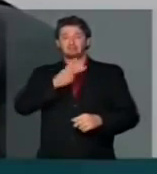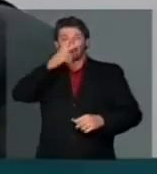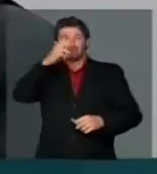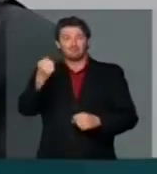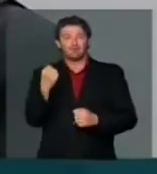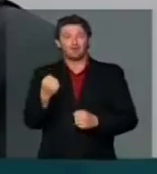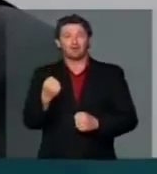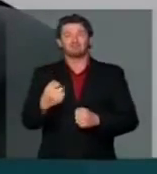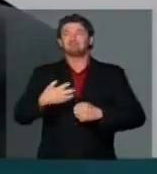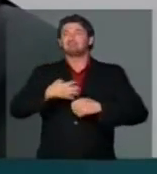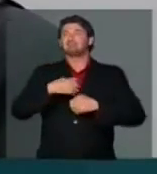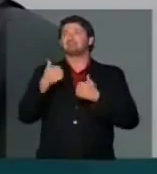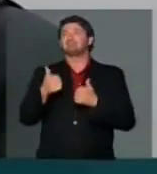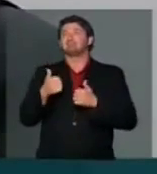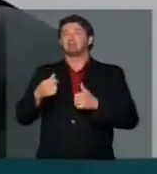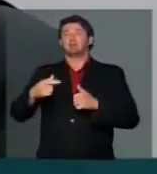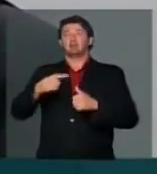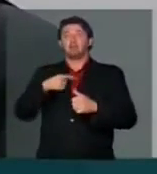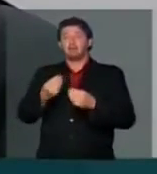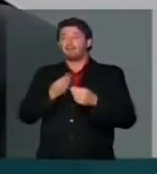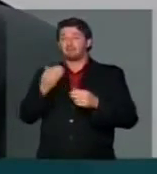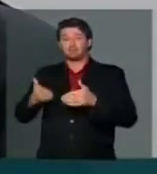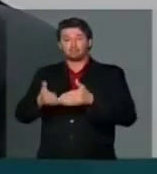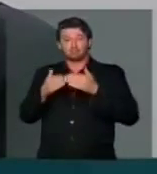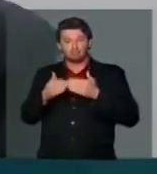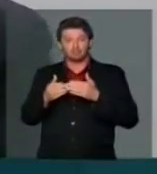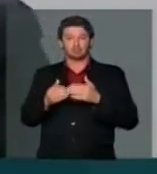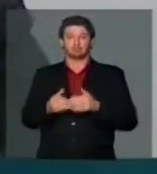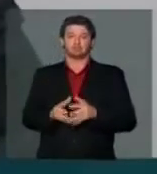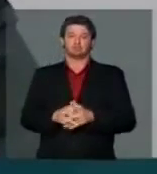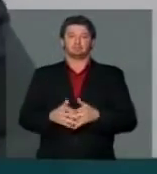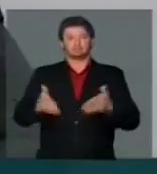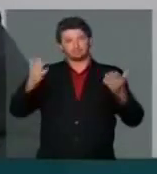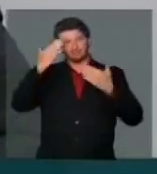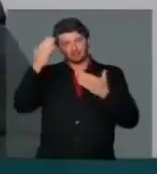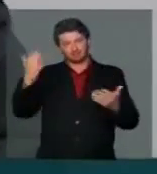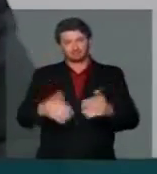intensidade, sempre ali onde a vida pedir que ele viva intensamente. É isso. Muito obrigado.